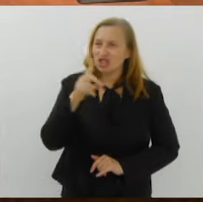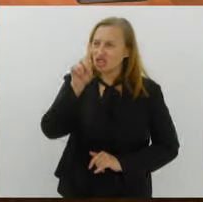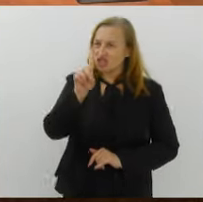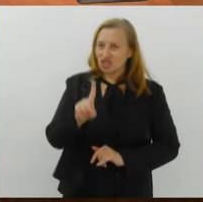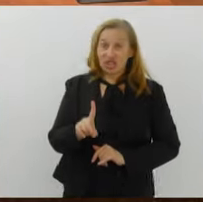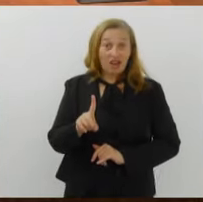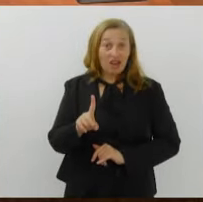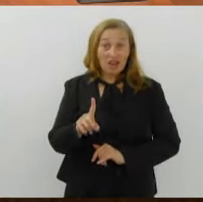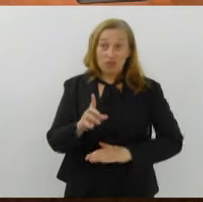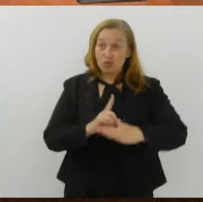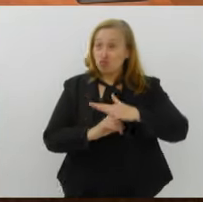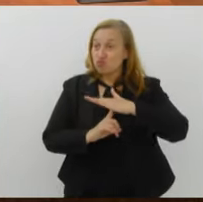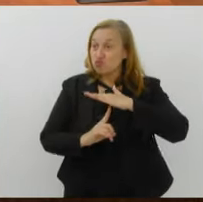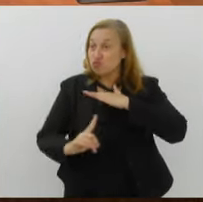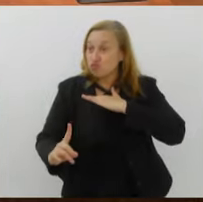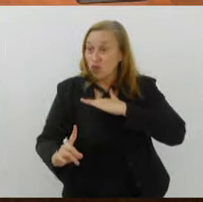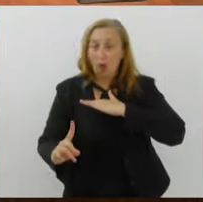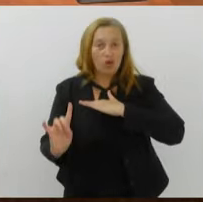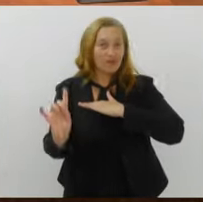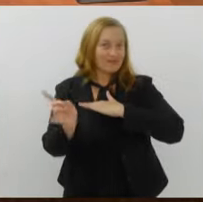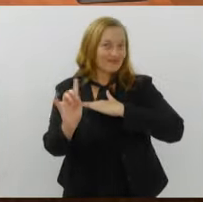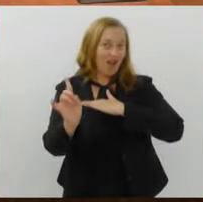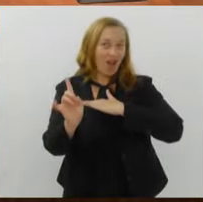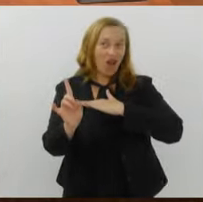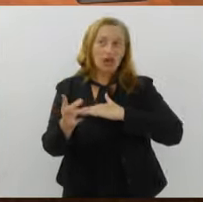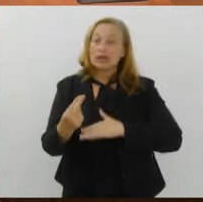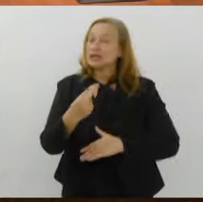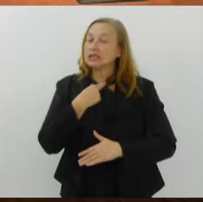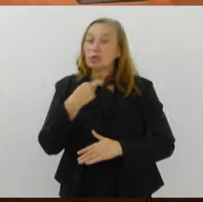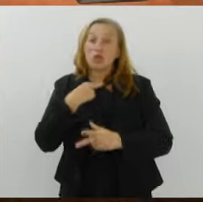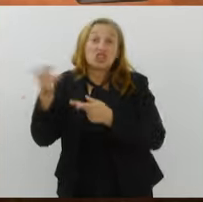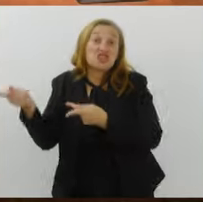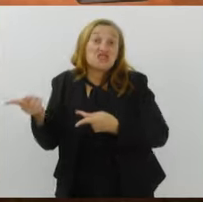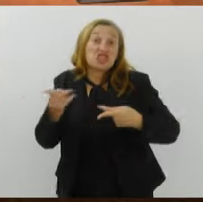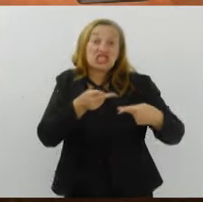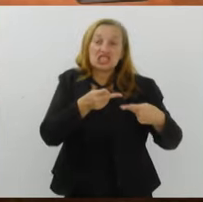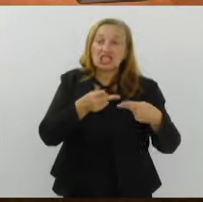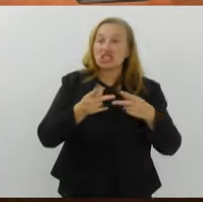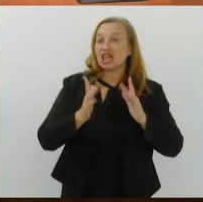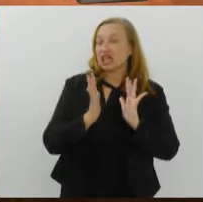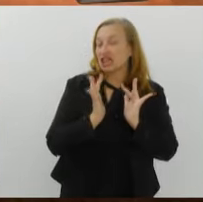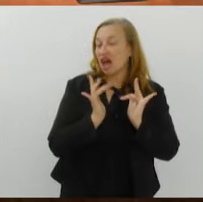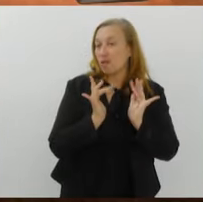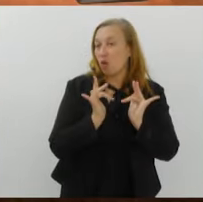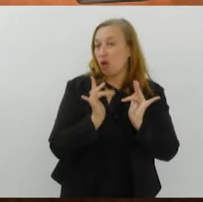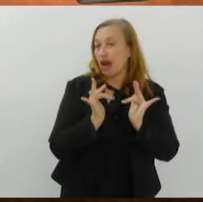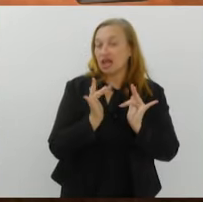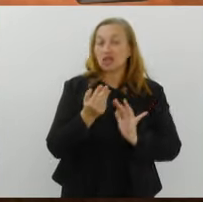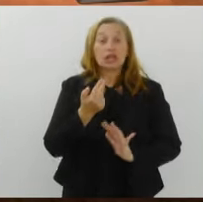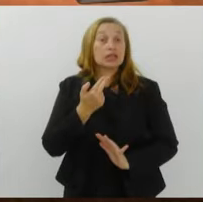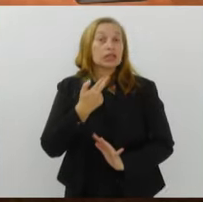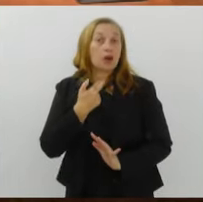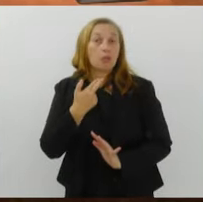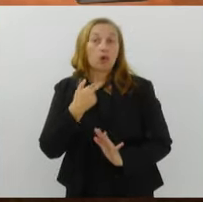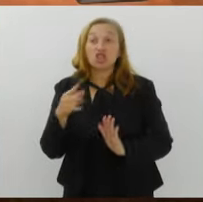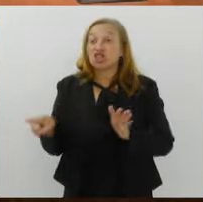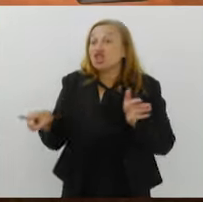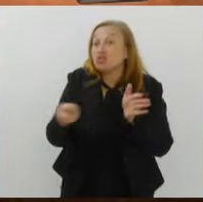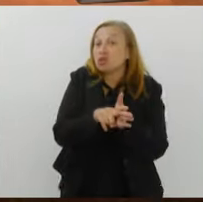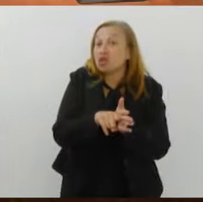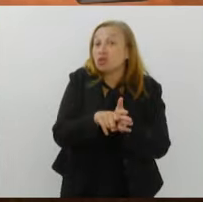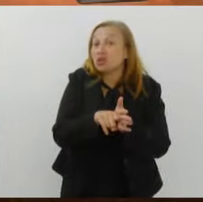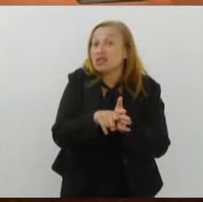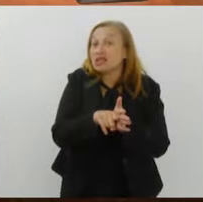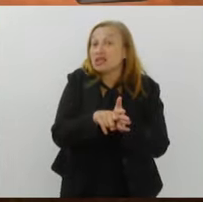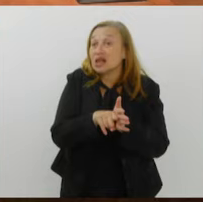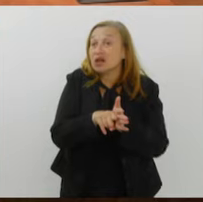a benefícios nenhum. Não pode ter visita íntima, não pode ter progressão de regime, não pode ter